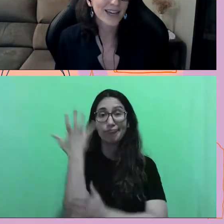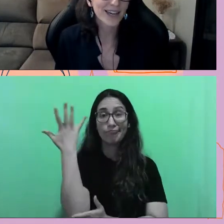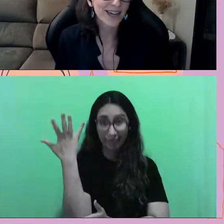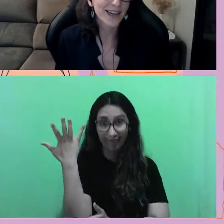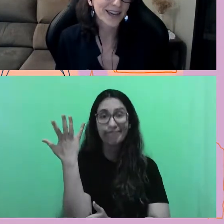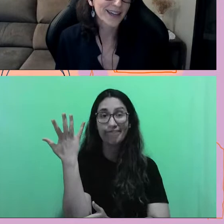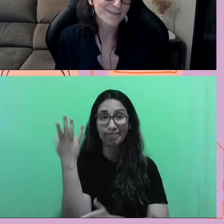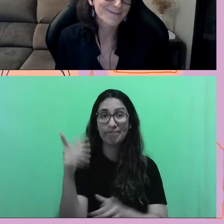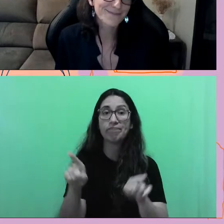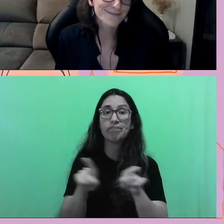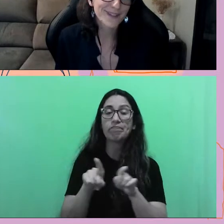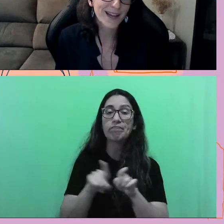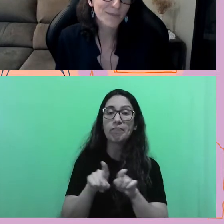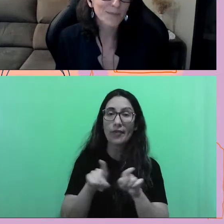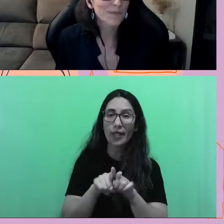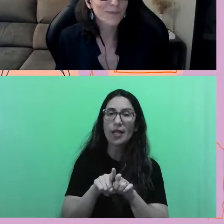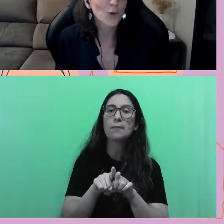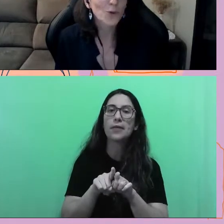que